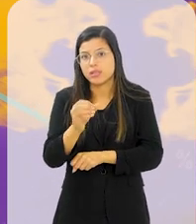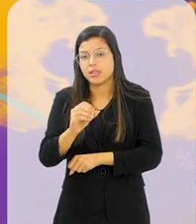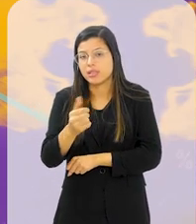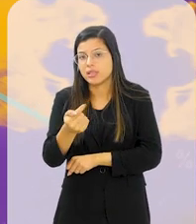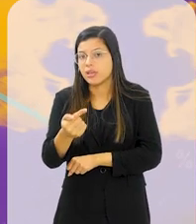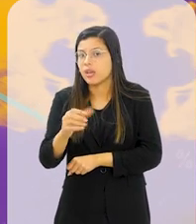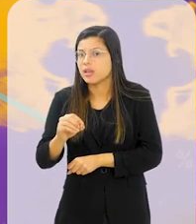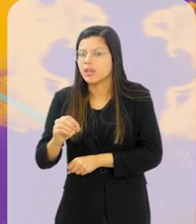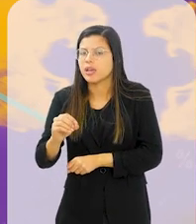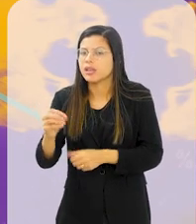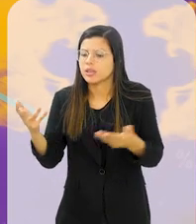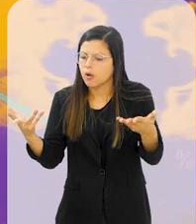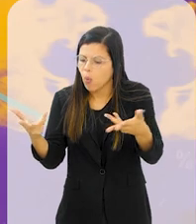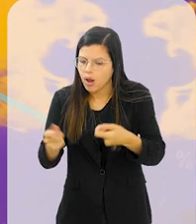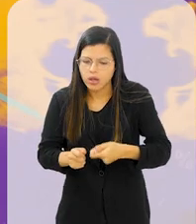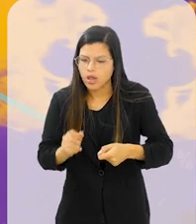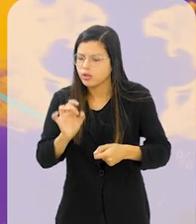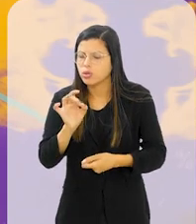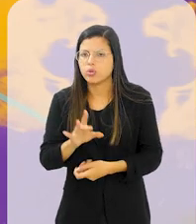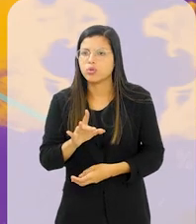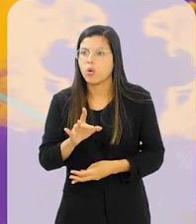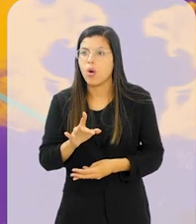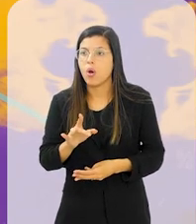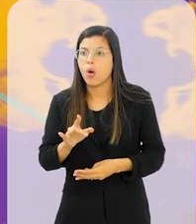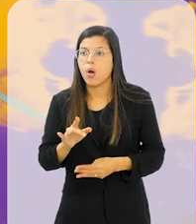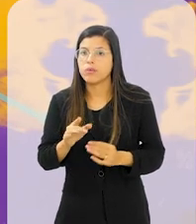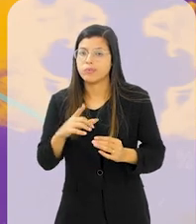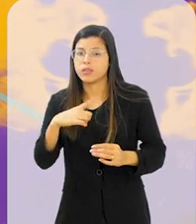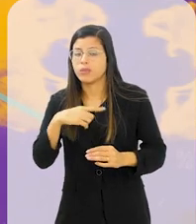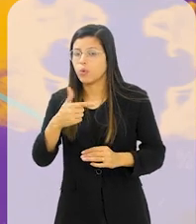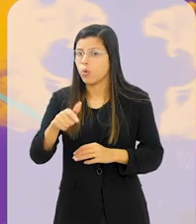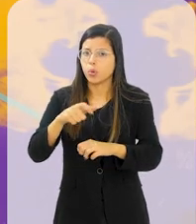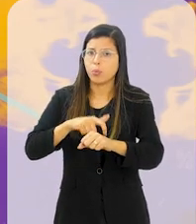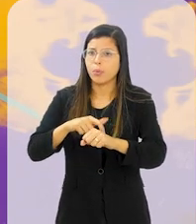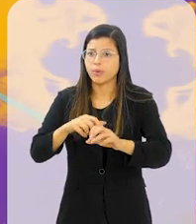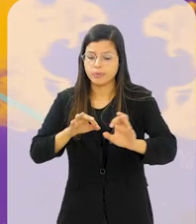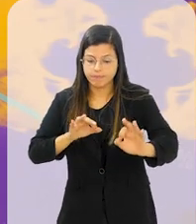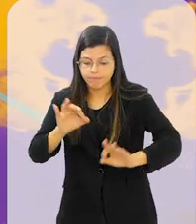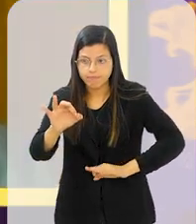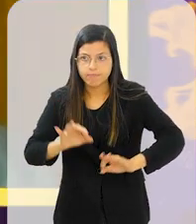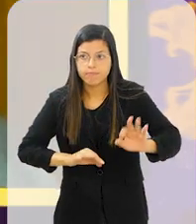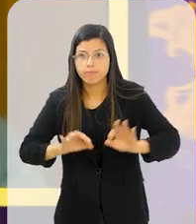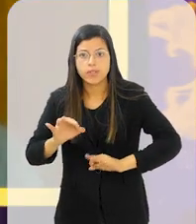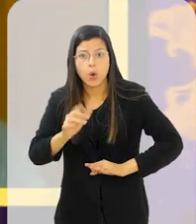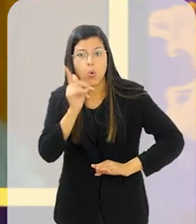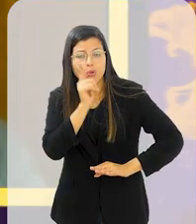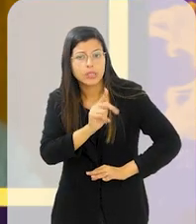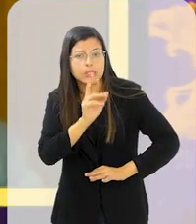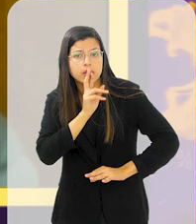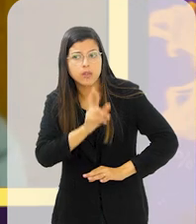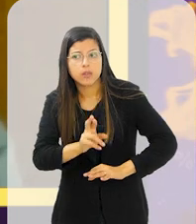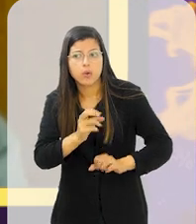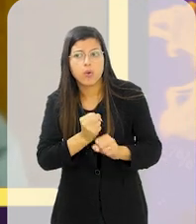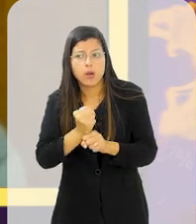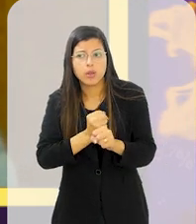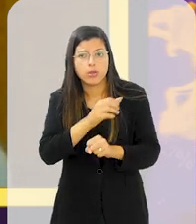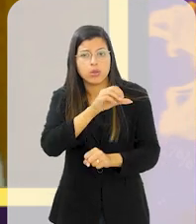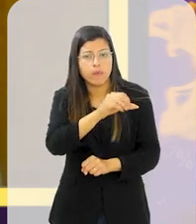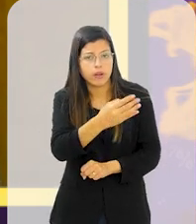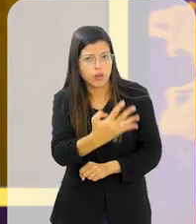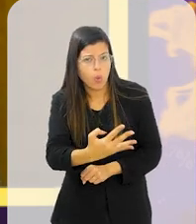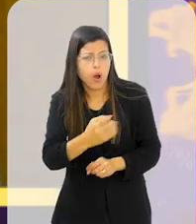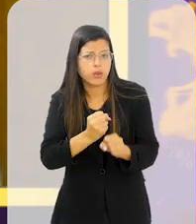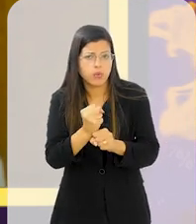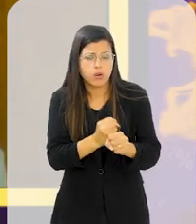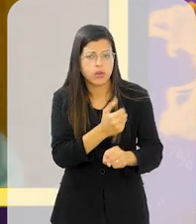70. Houve dois momentos em que planejamento operacional, futebol pragmático, deu resultado. 94 e